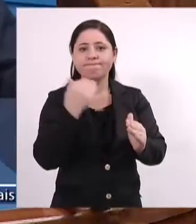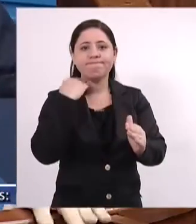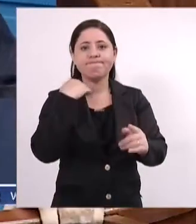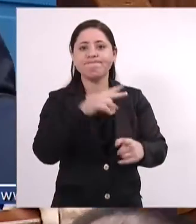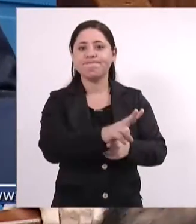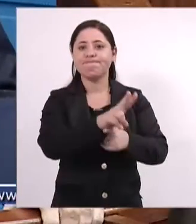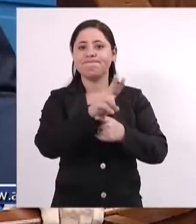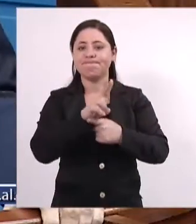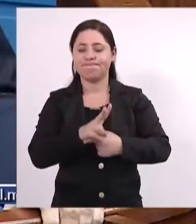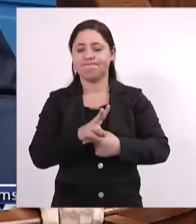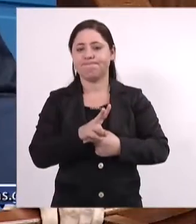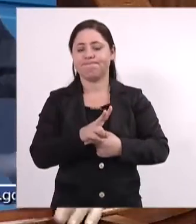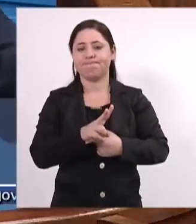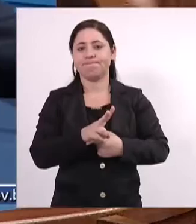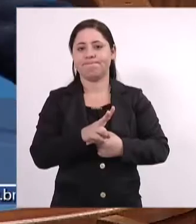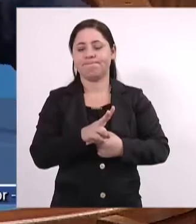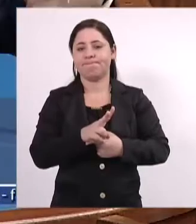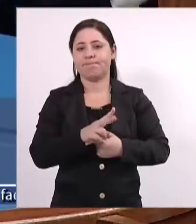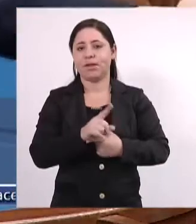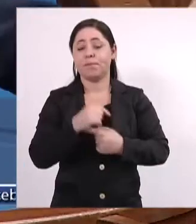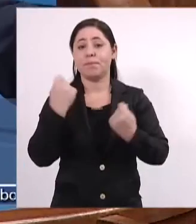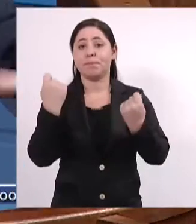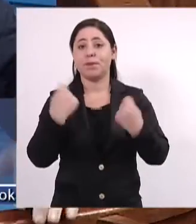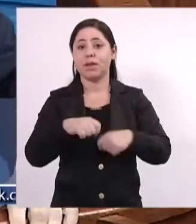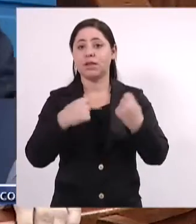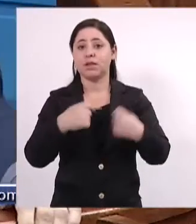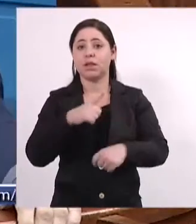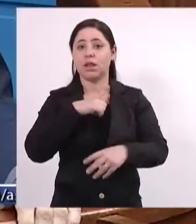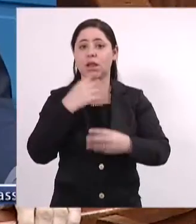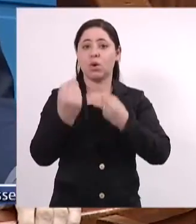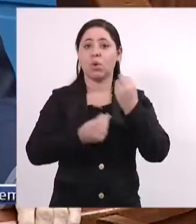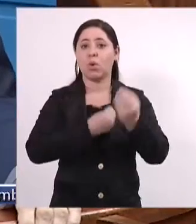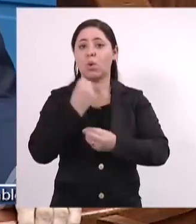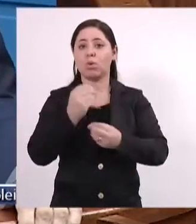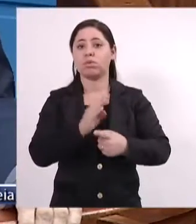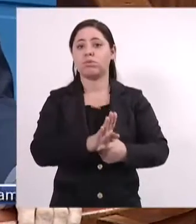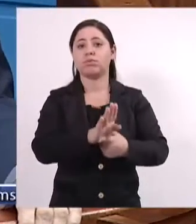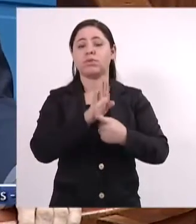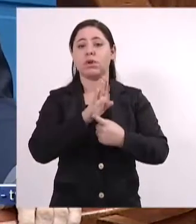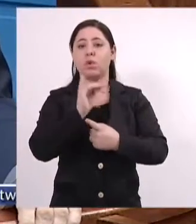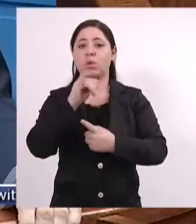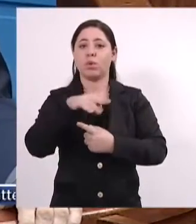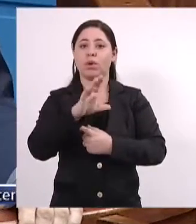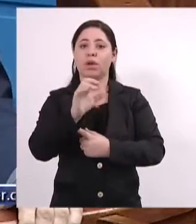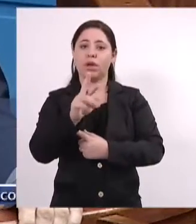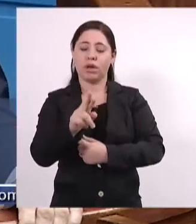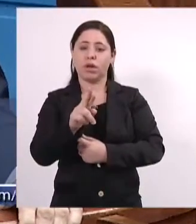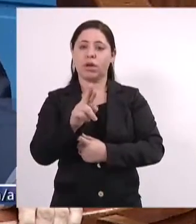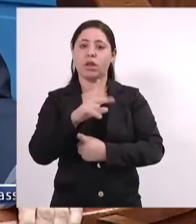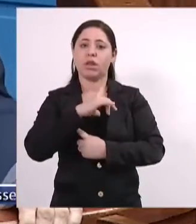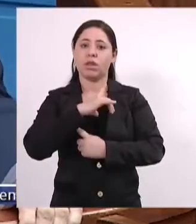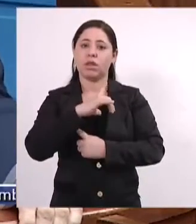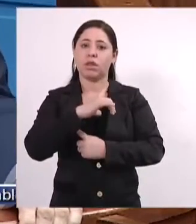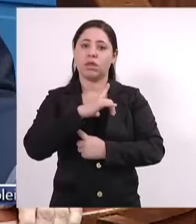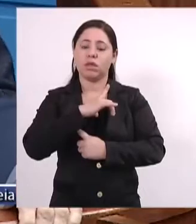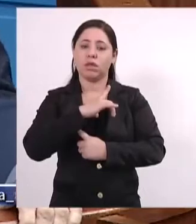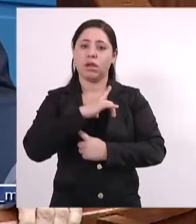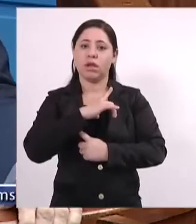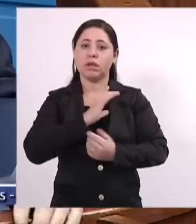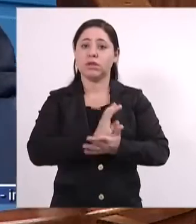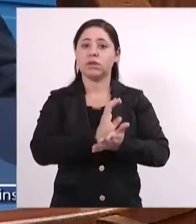fundiário, ele precisa ter, como são os beneficiários do INCRA, tem incentivo